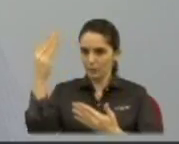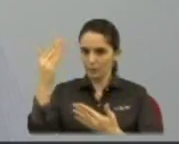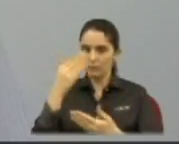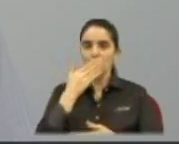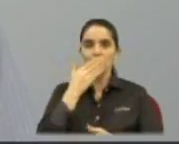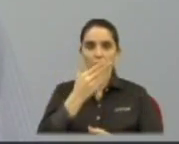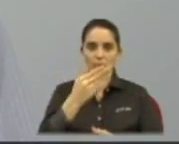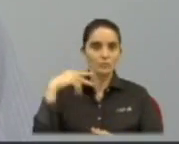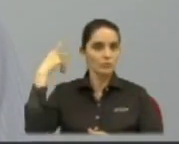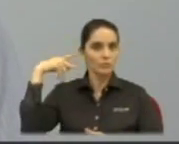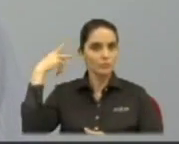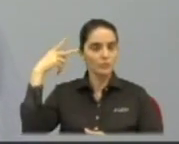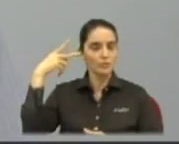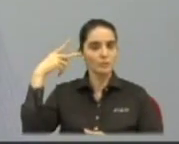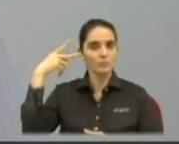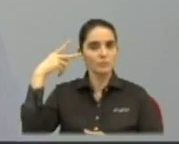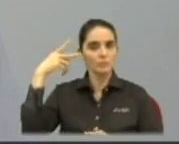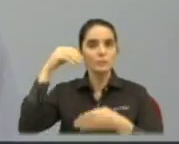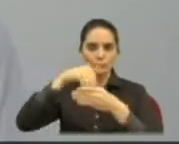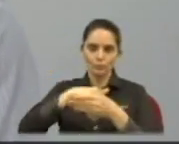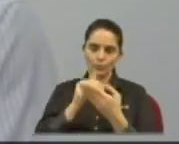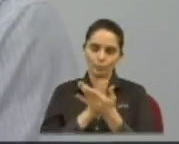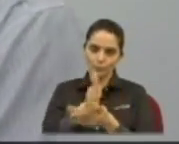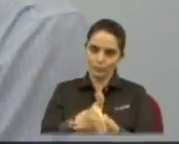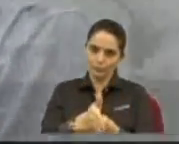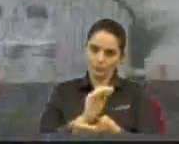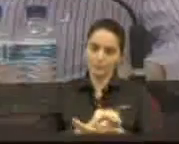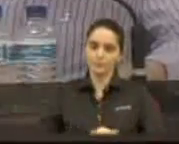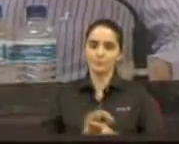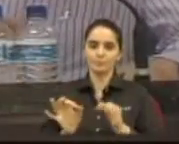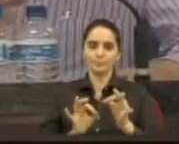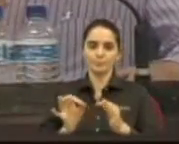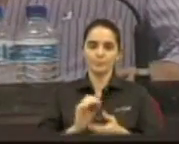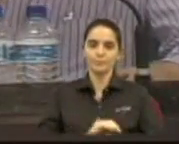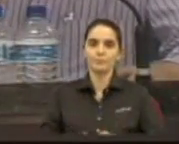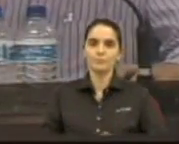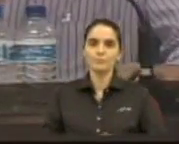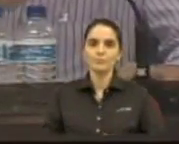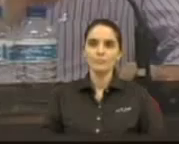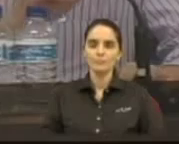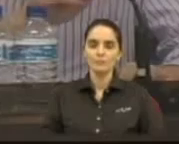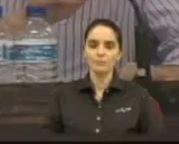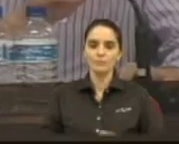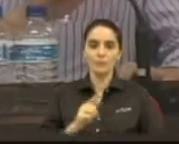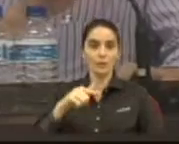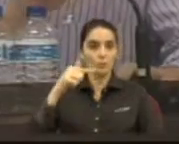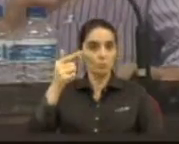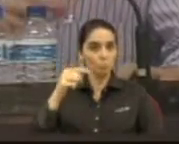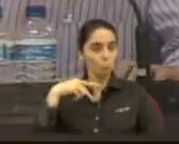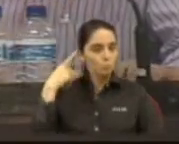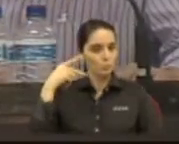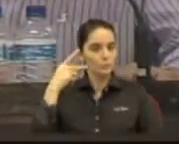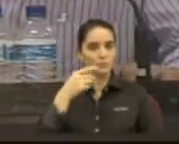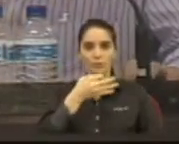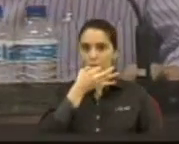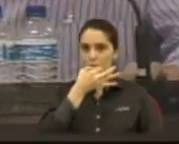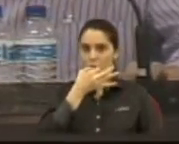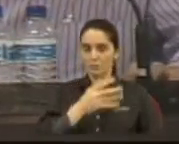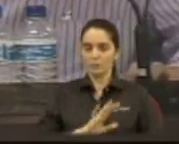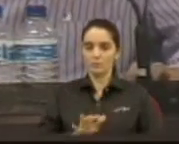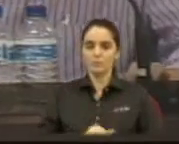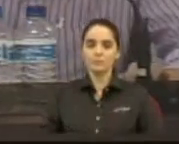peço que os vereadores possam votar favorável ao projeto. Mais algum vereador deseja